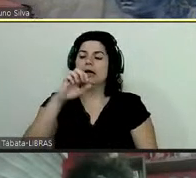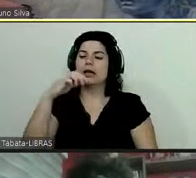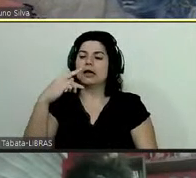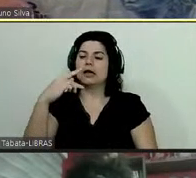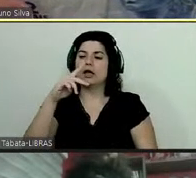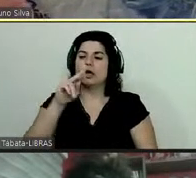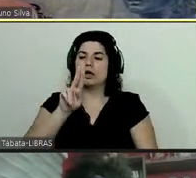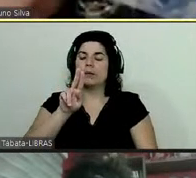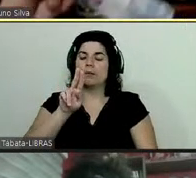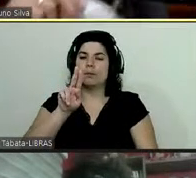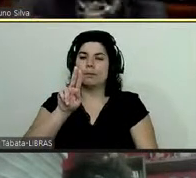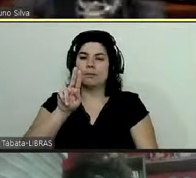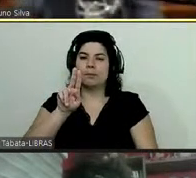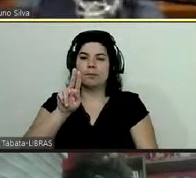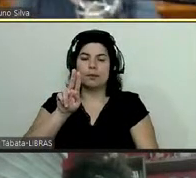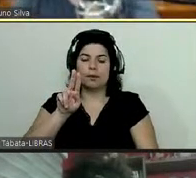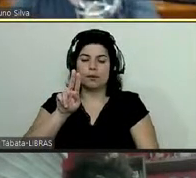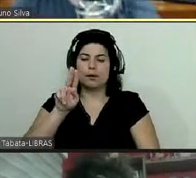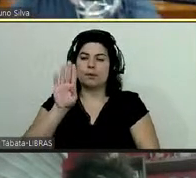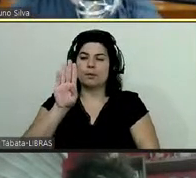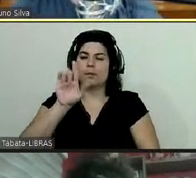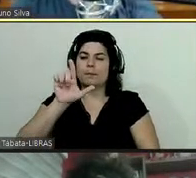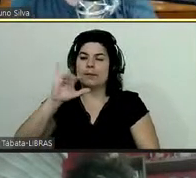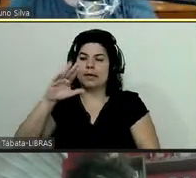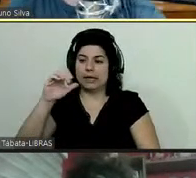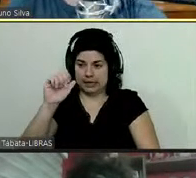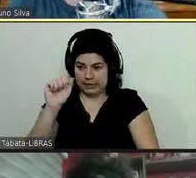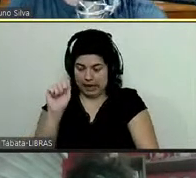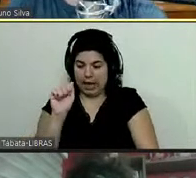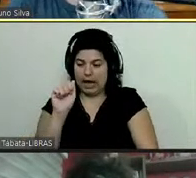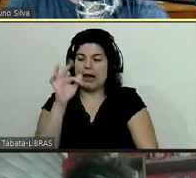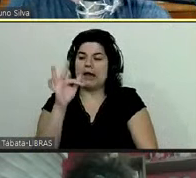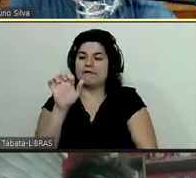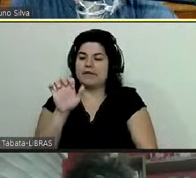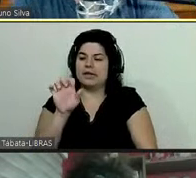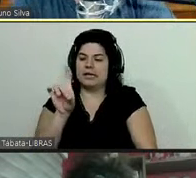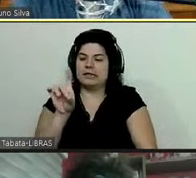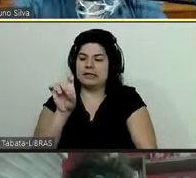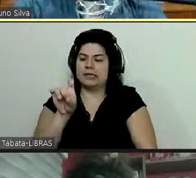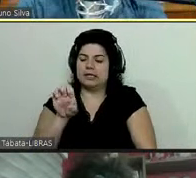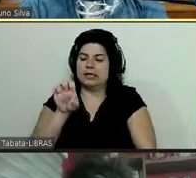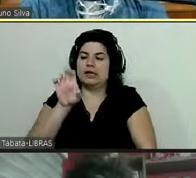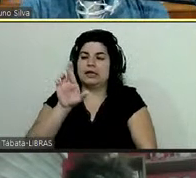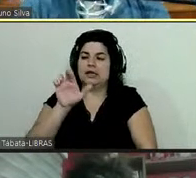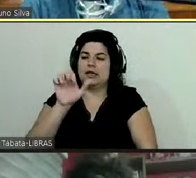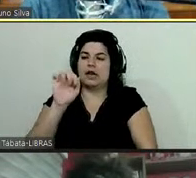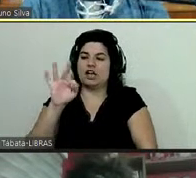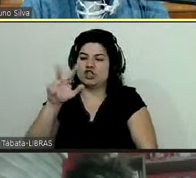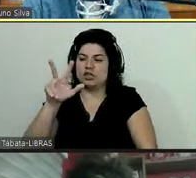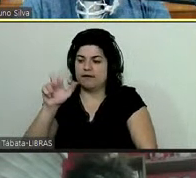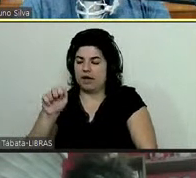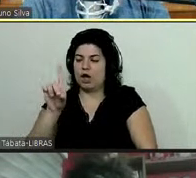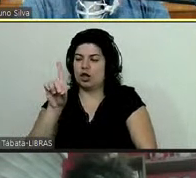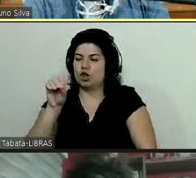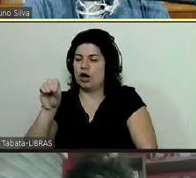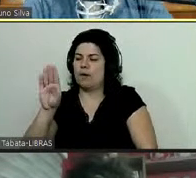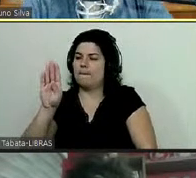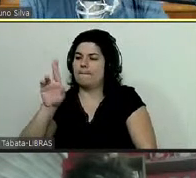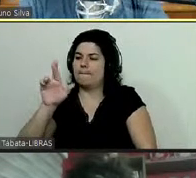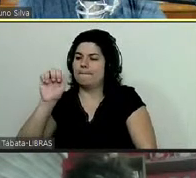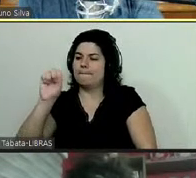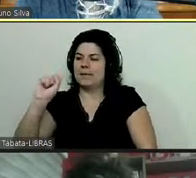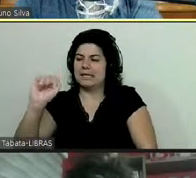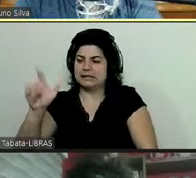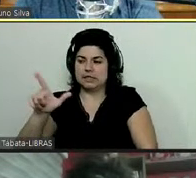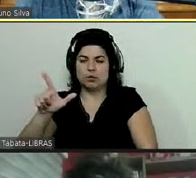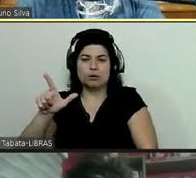Federativa do Brasil e aí você para para pensar o seguinte bom esse é o nome oficial do país Ok